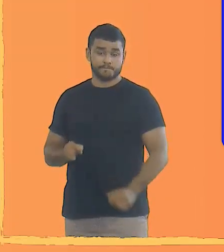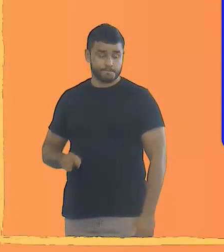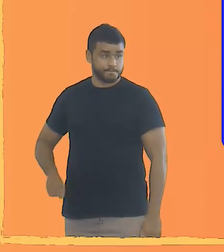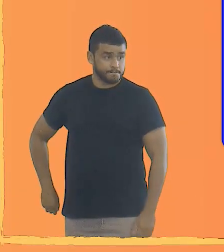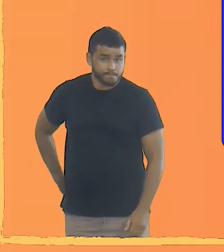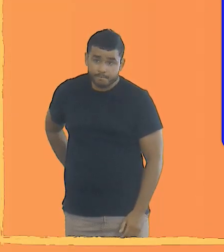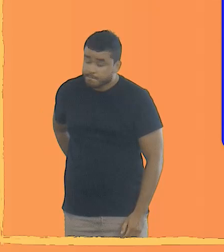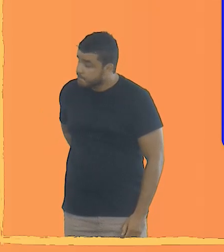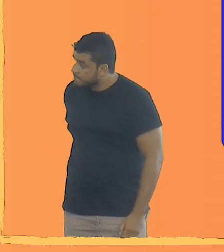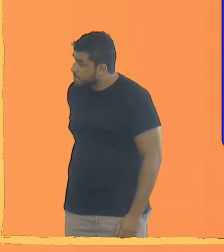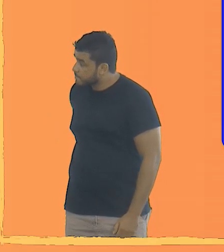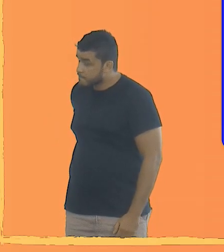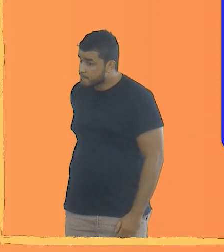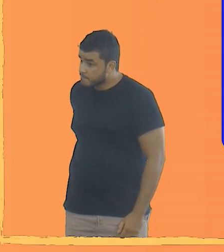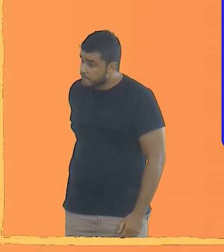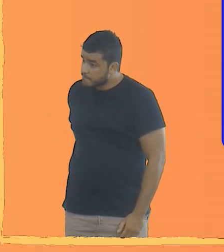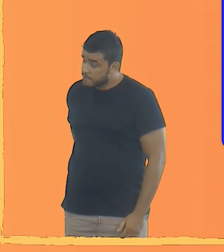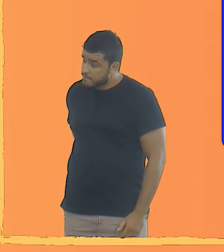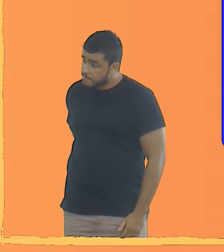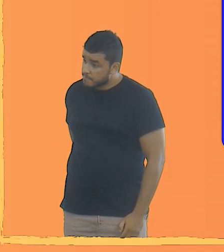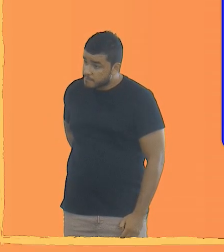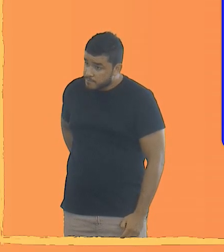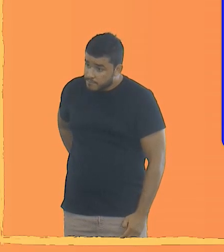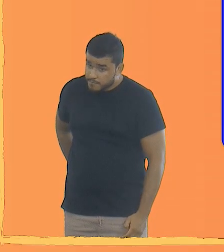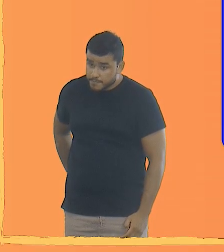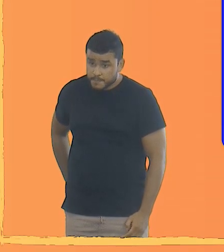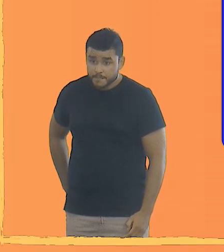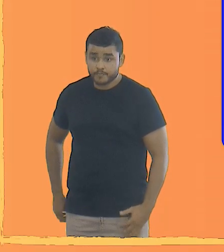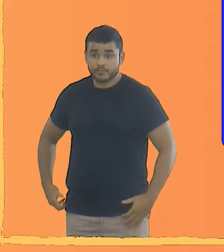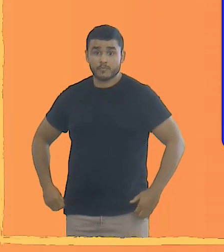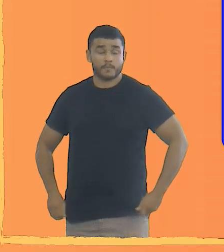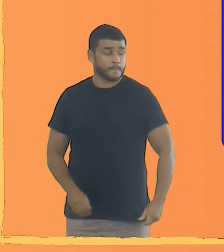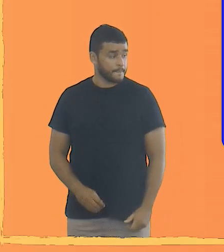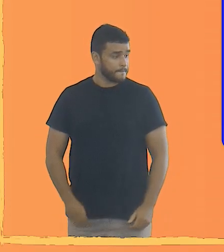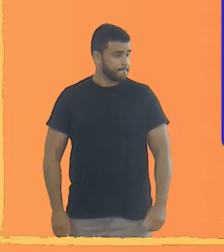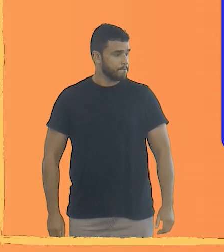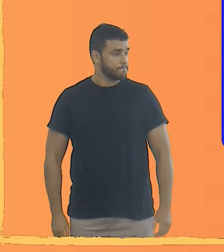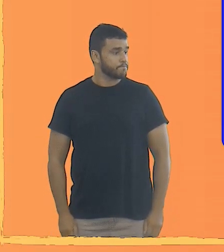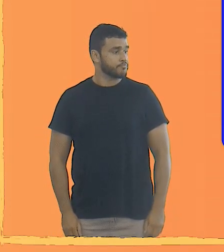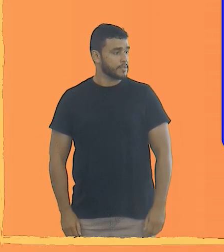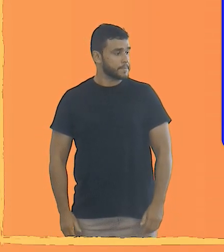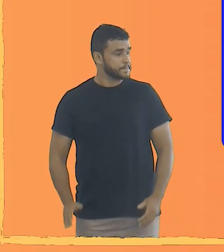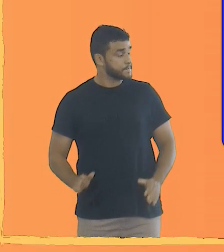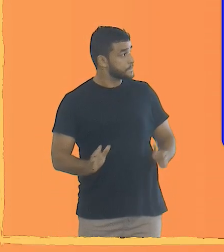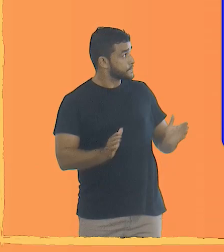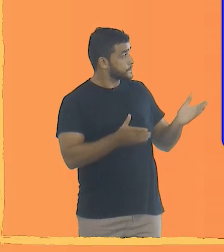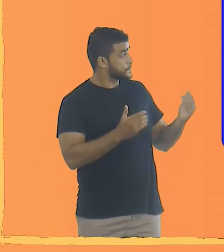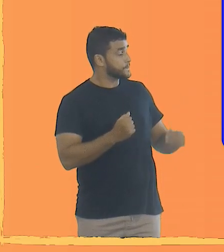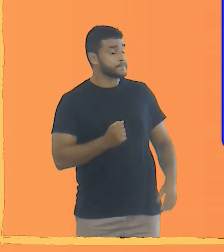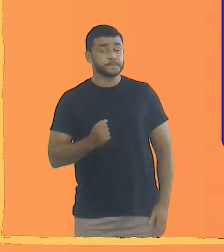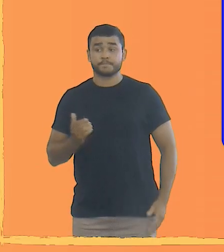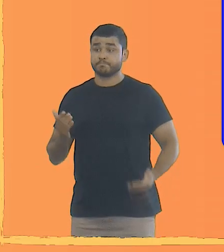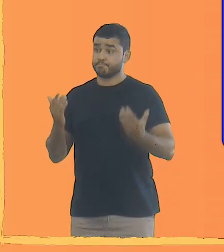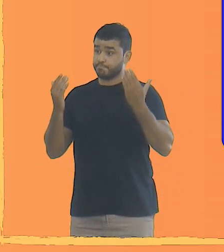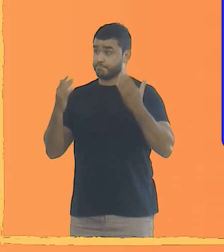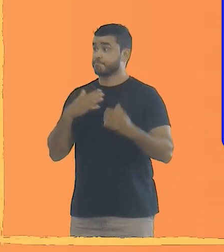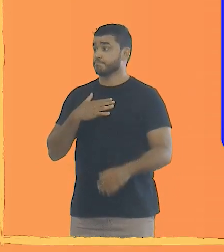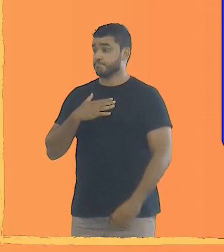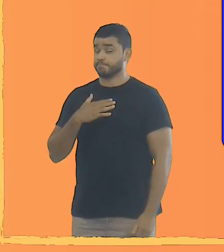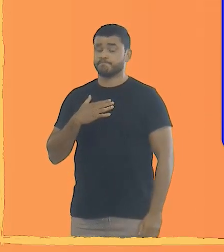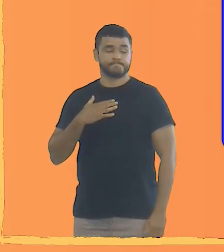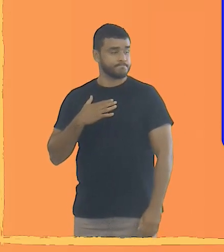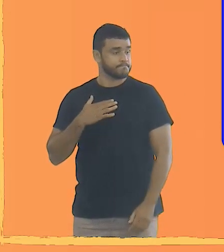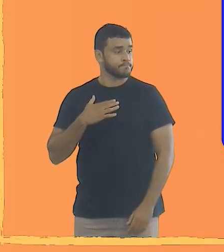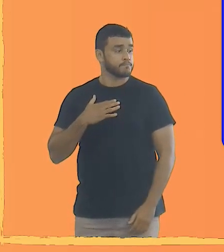para vocês, eu sou o professor Alexandre Moura. A gente vai trabalhar o comecinho hoje da parte combinatória. E,